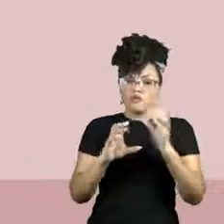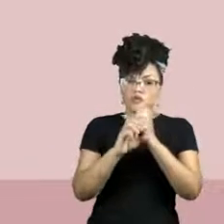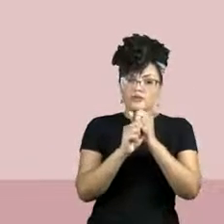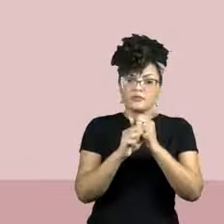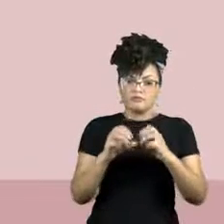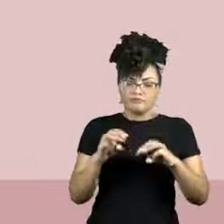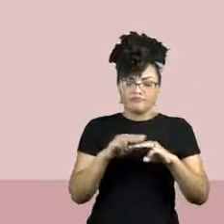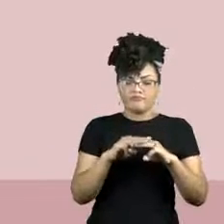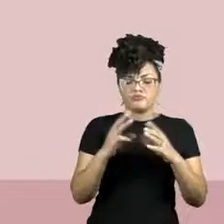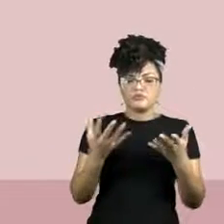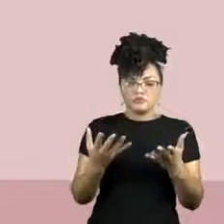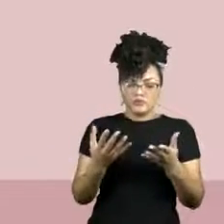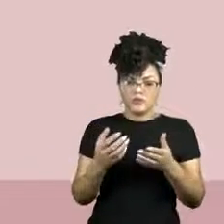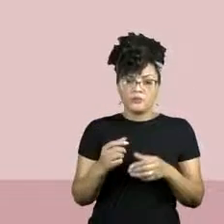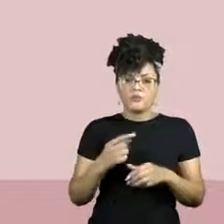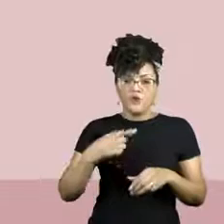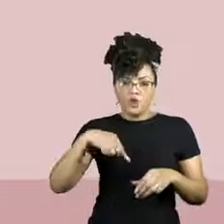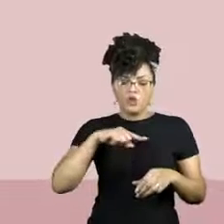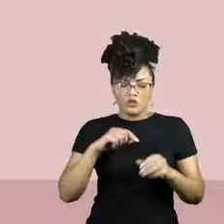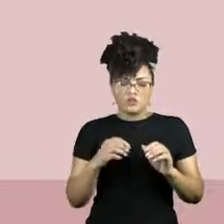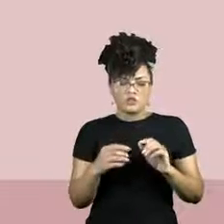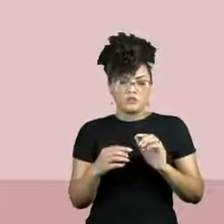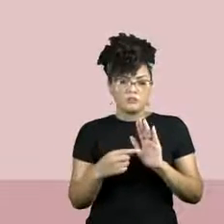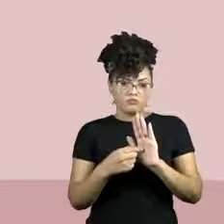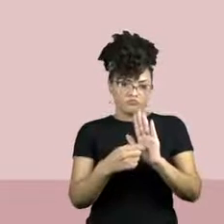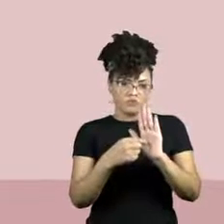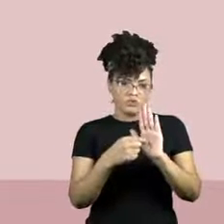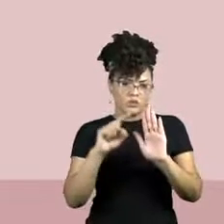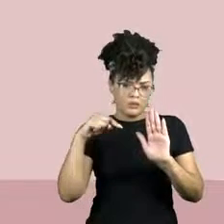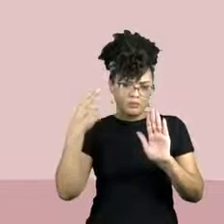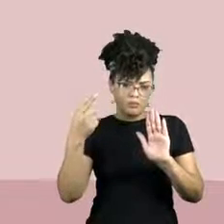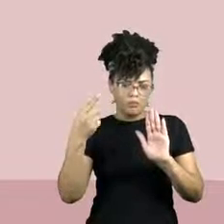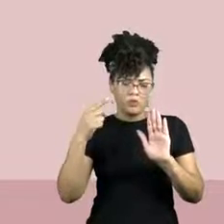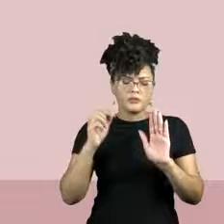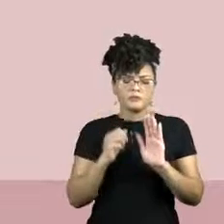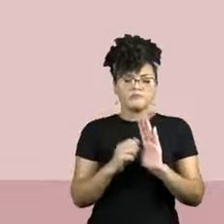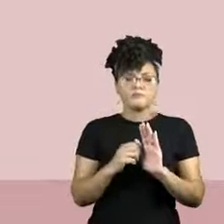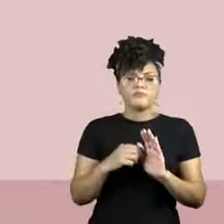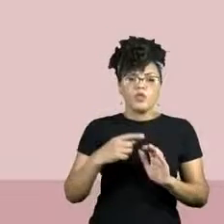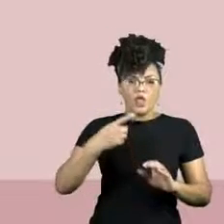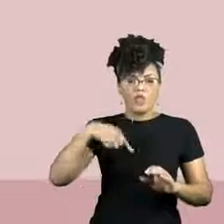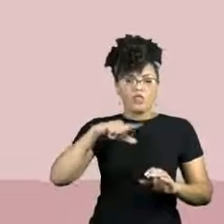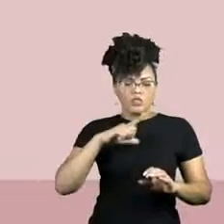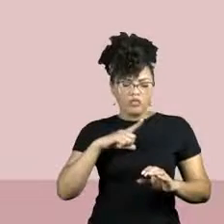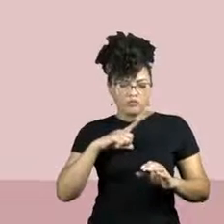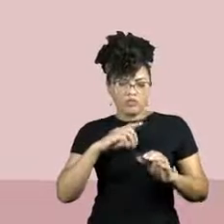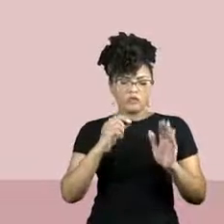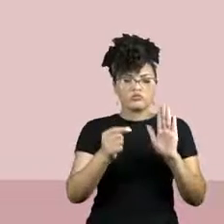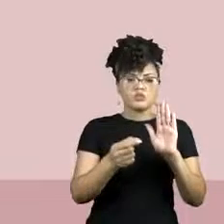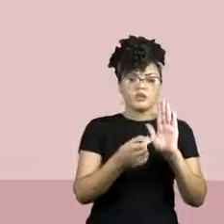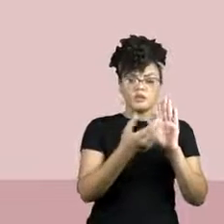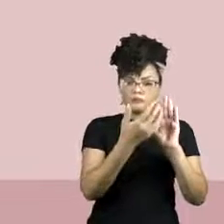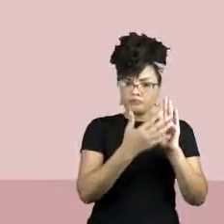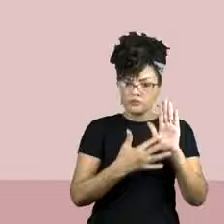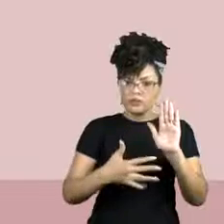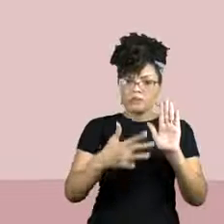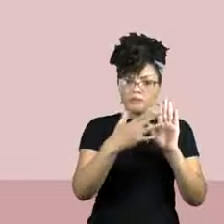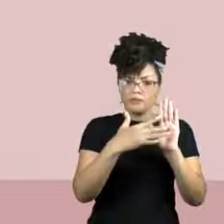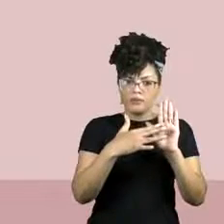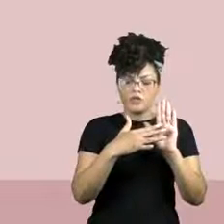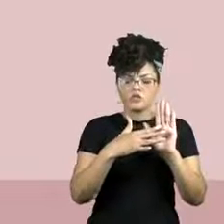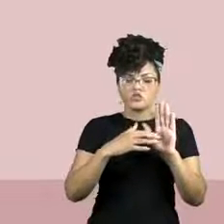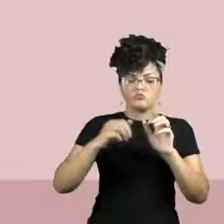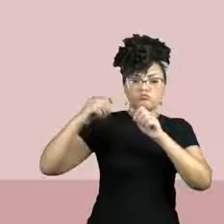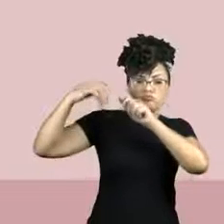ver no software, eu vou mostrar o software um pouco mais para frente, onde a gente tem um talude, tá? Esse talude ele localmente está